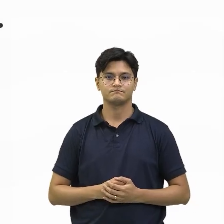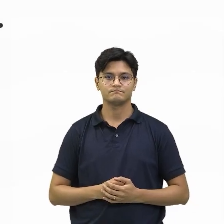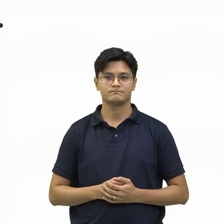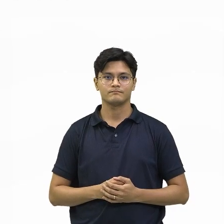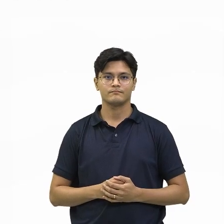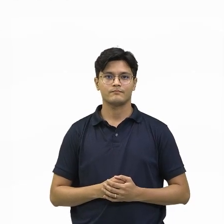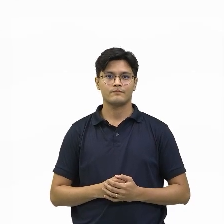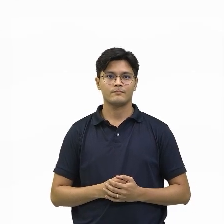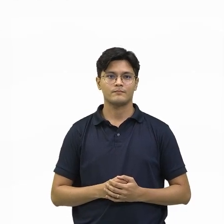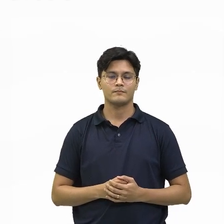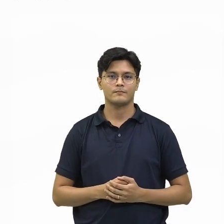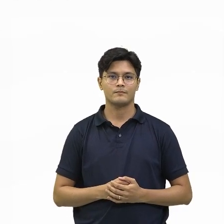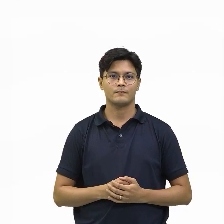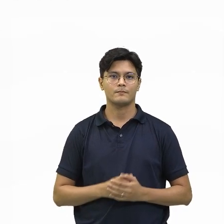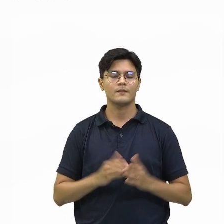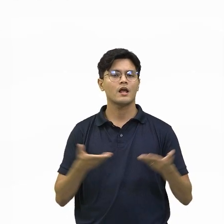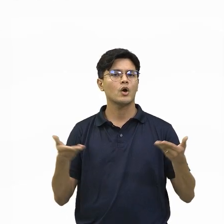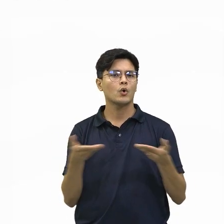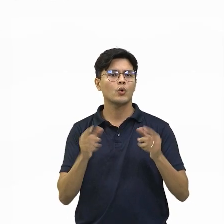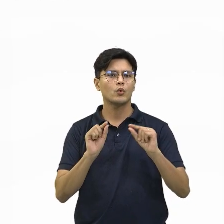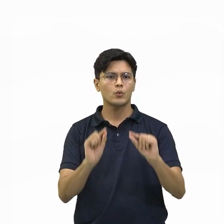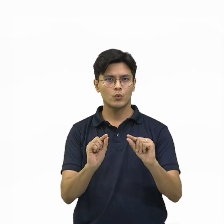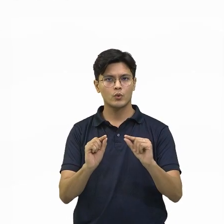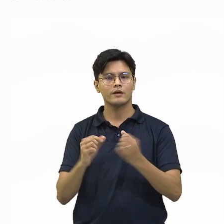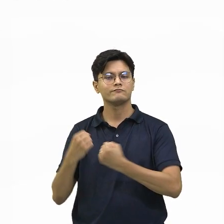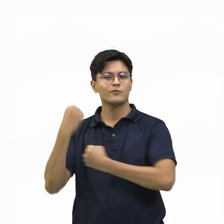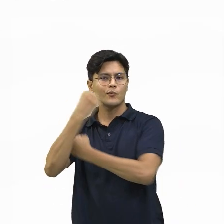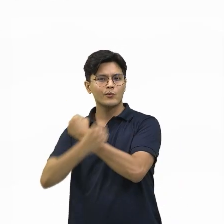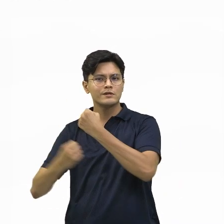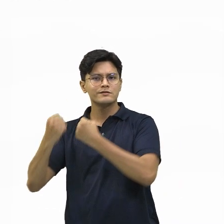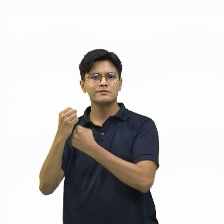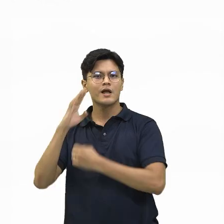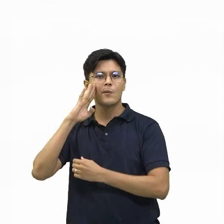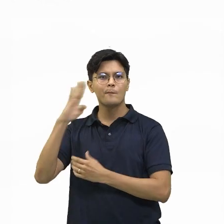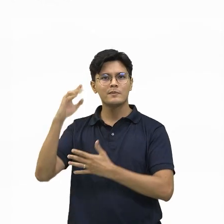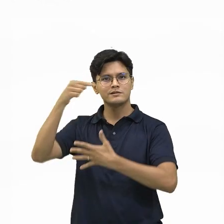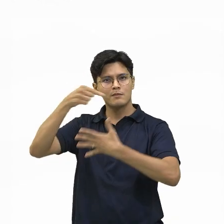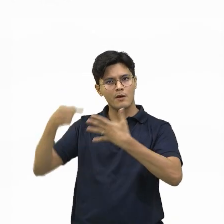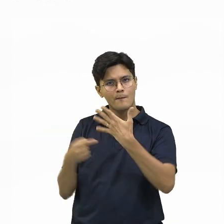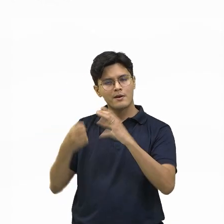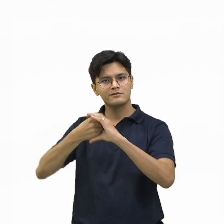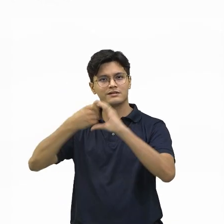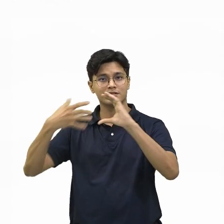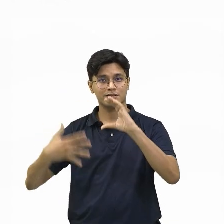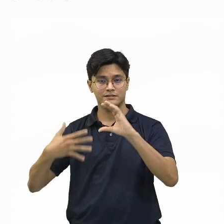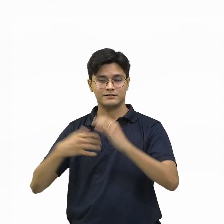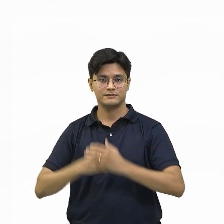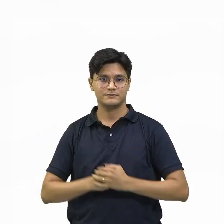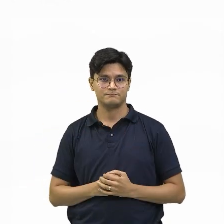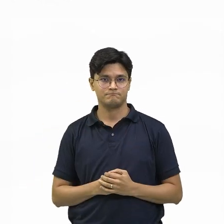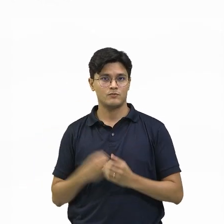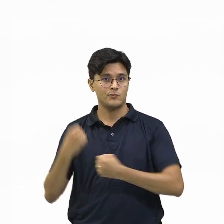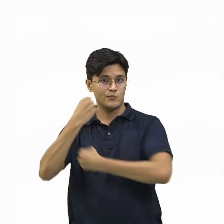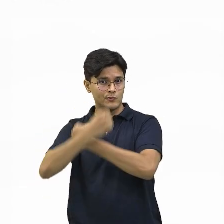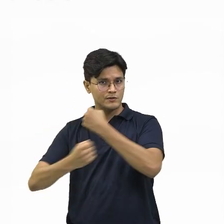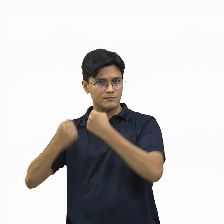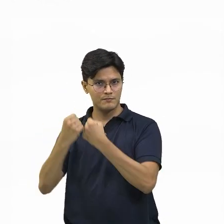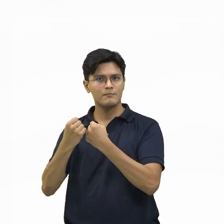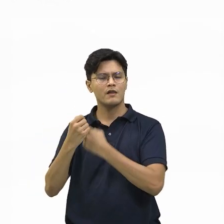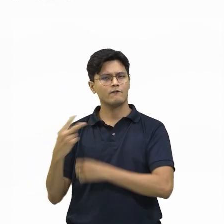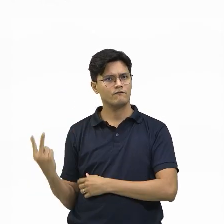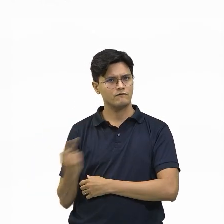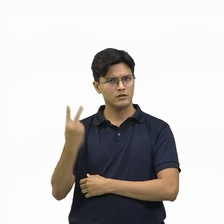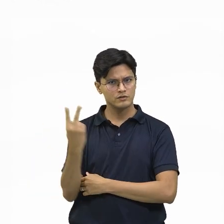Agora, Esparta e as suas principais características. Esparta valorizava a autoridade,